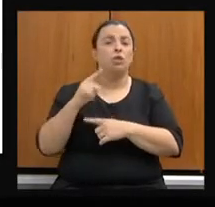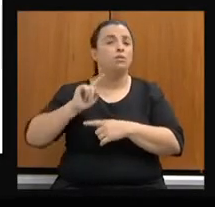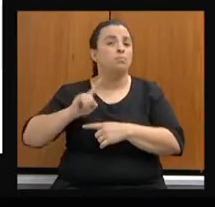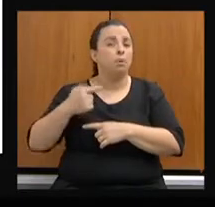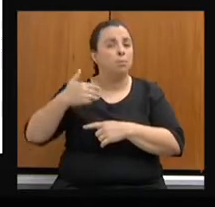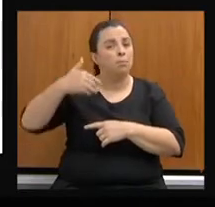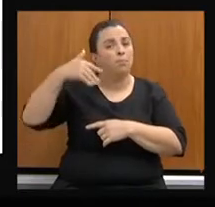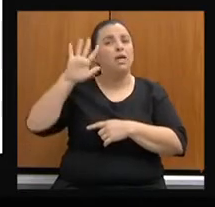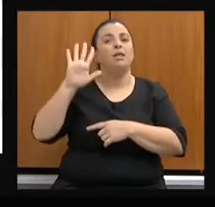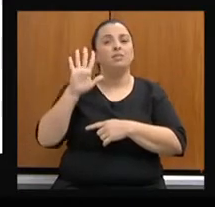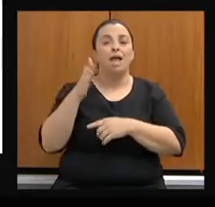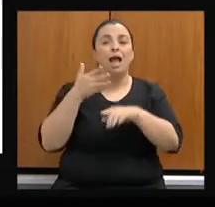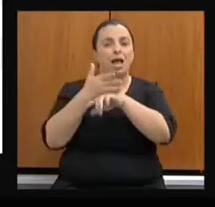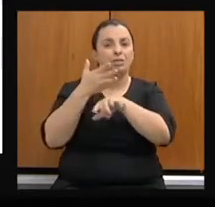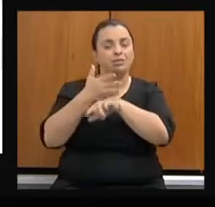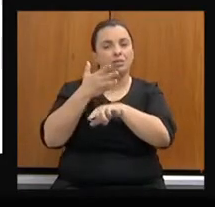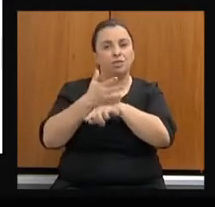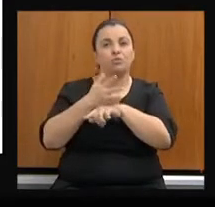acesso